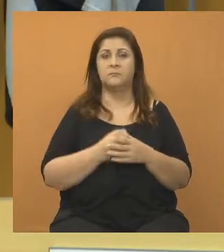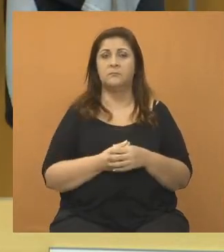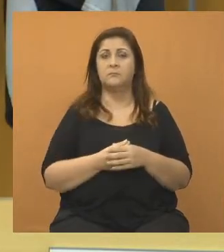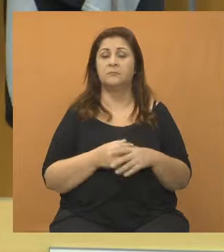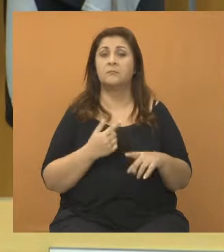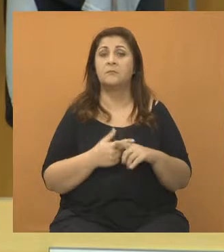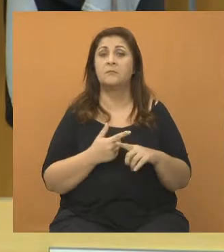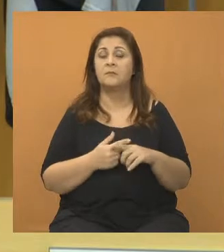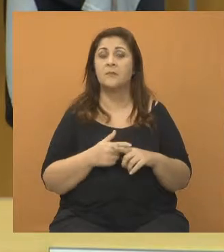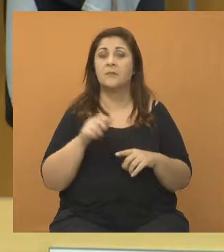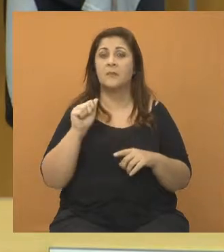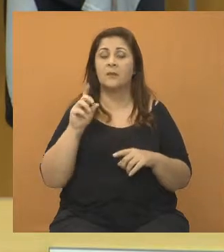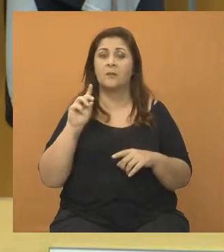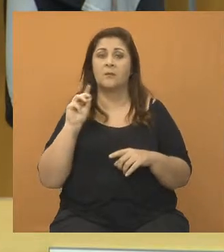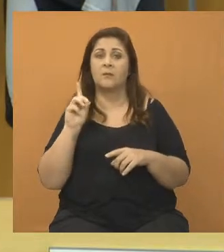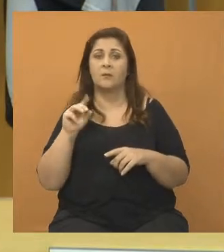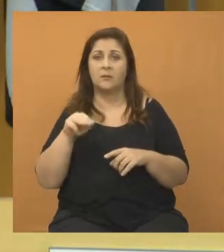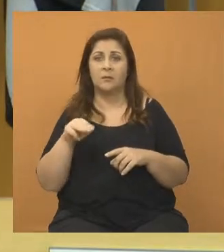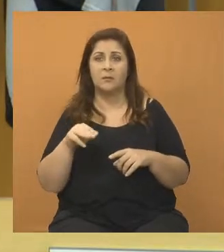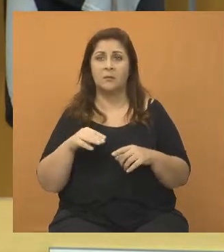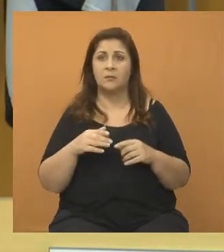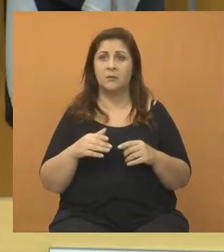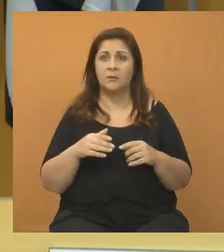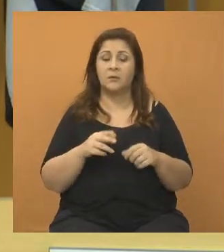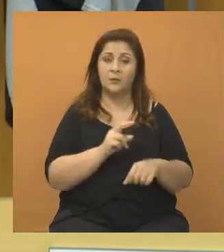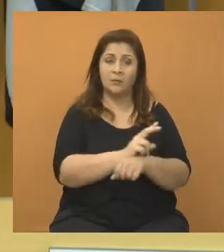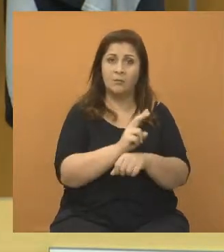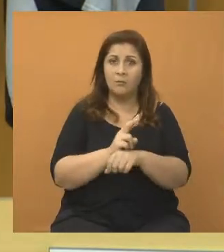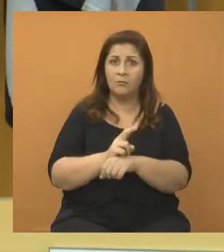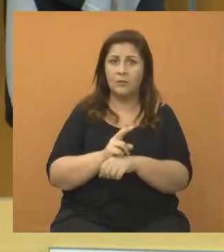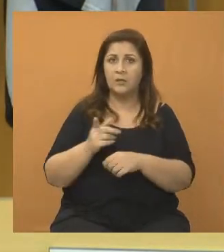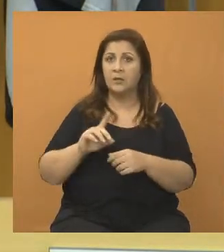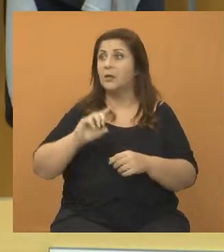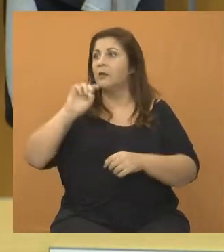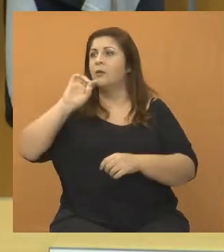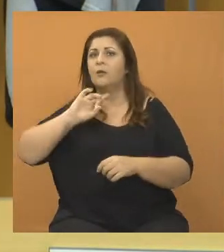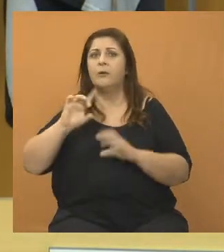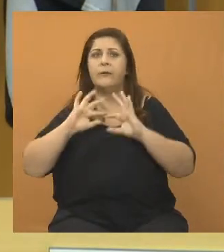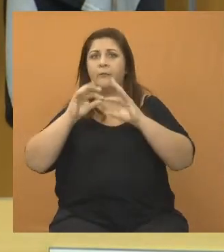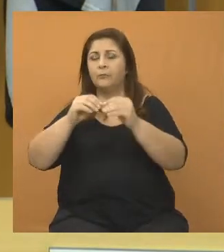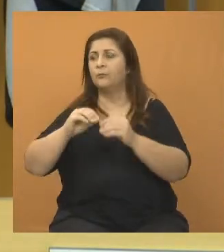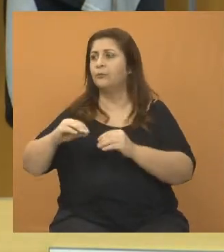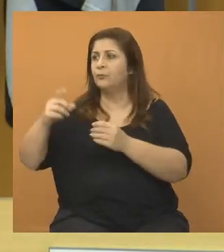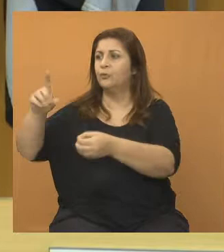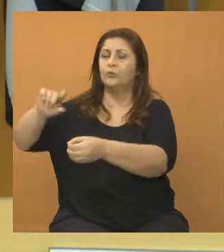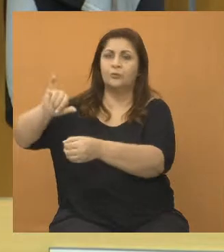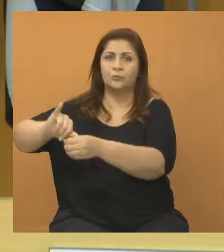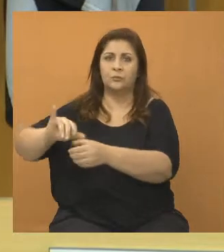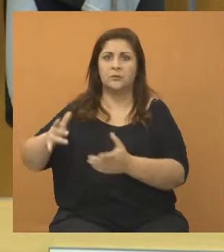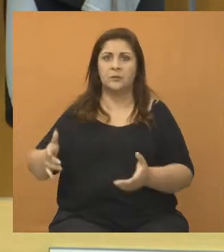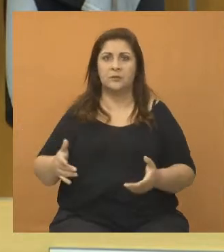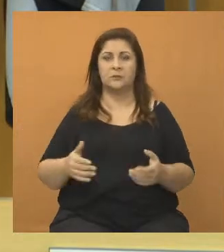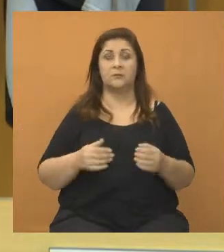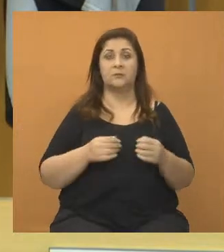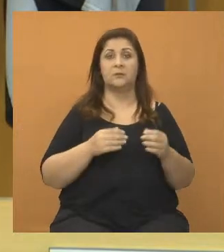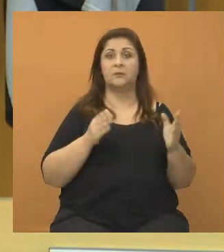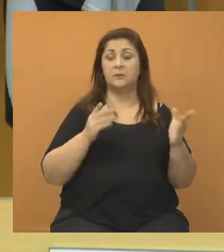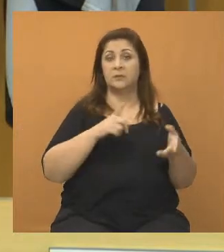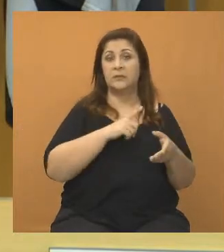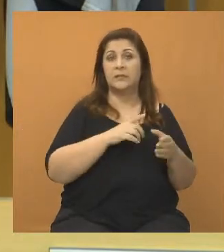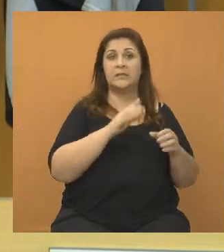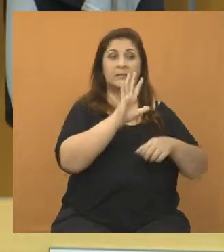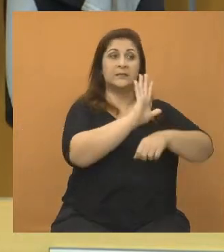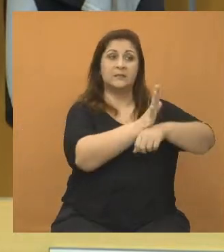para que o administrador regional ele também cobre essa descentralização. Né? Acho que no Imperial a gente já teve cinema,